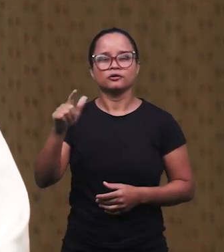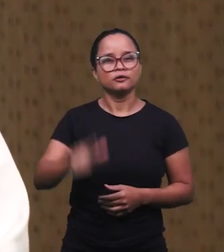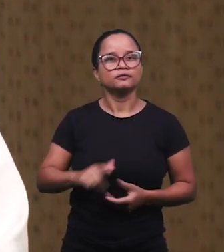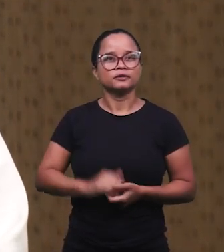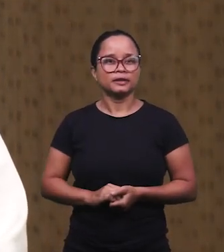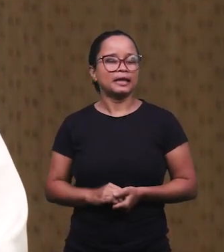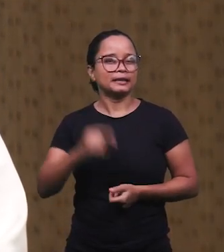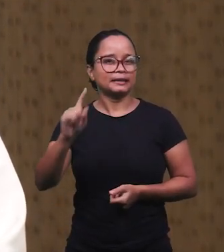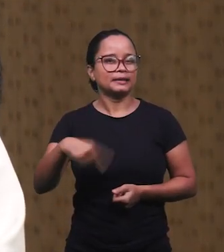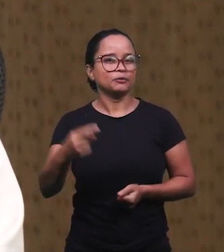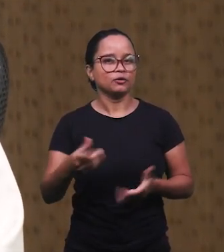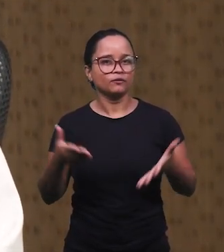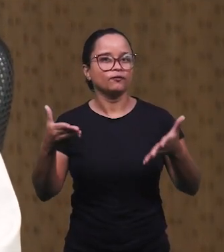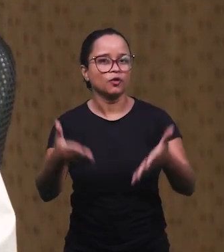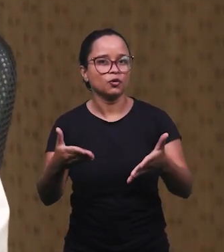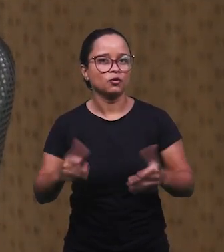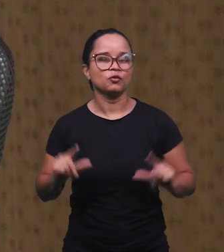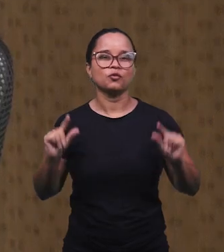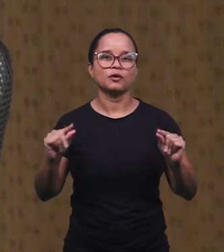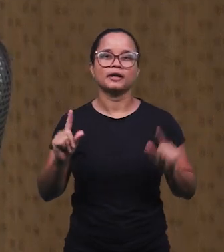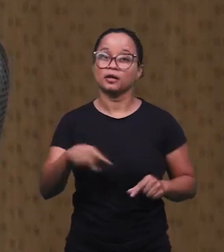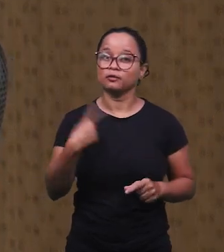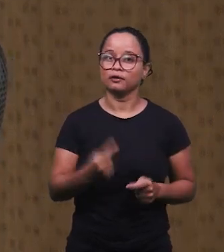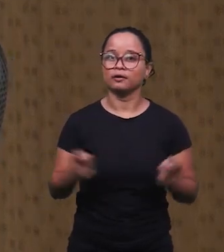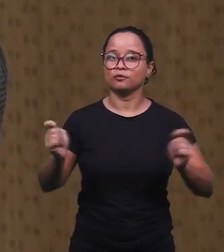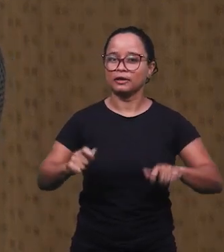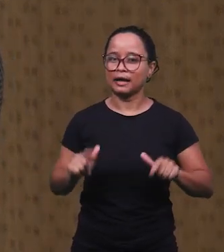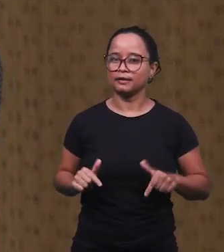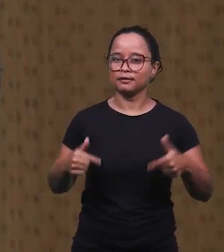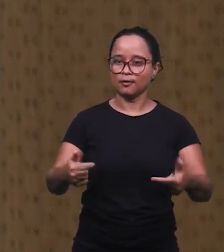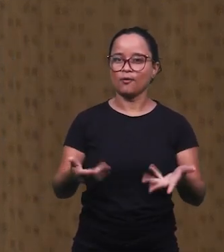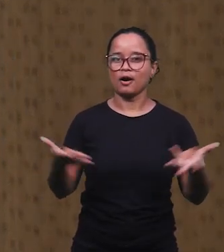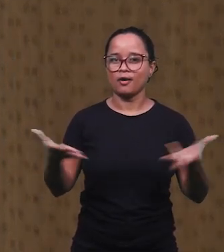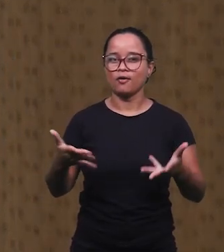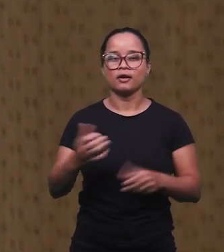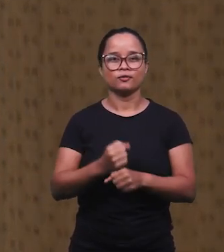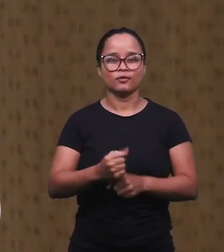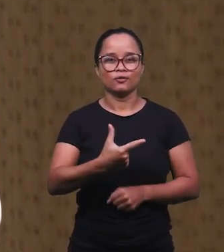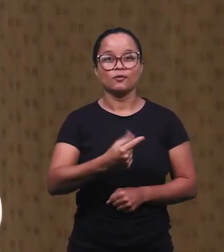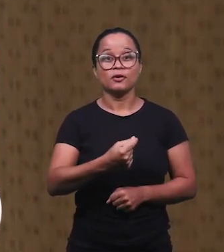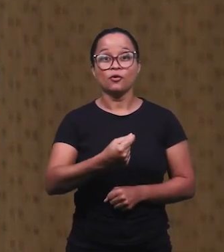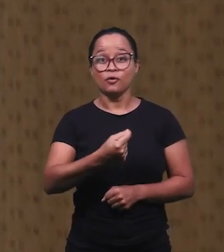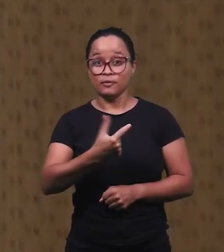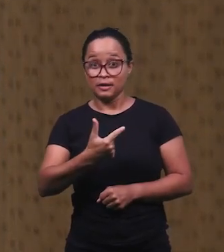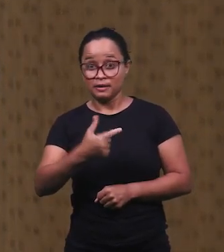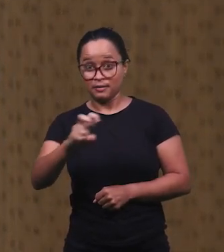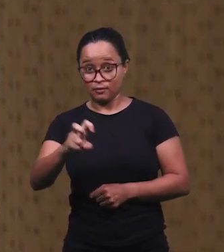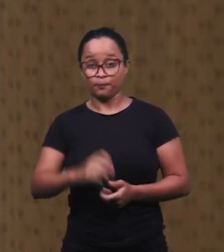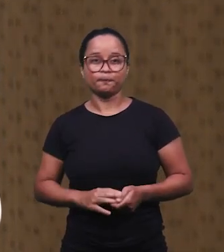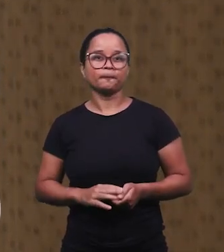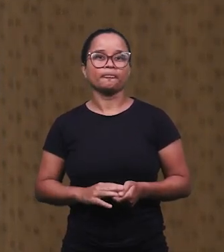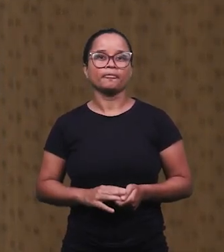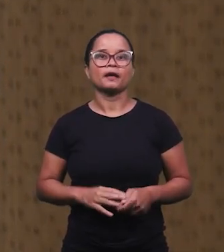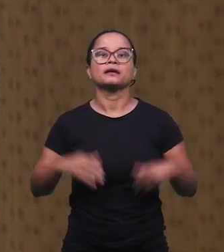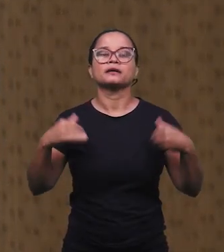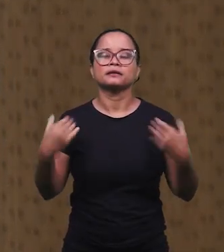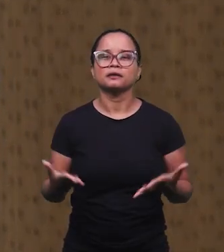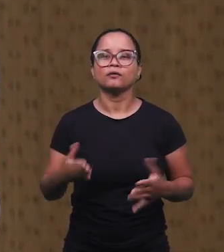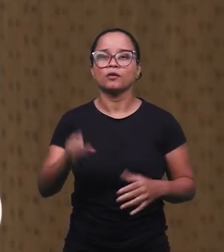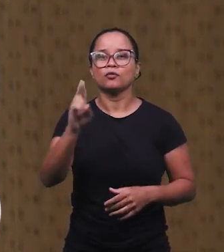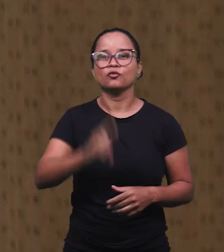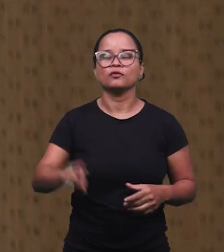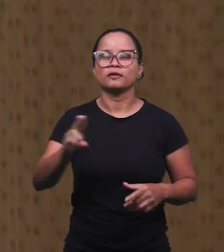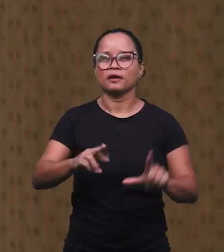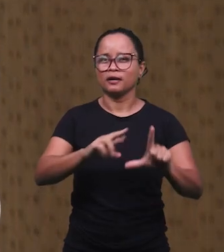gente vai dar uma ênfase o que a gente pode fazer agora em 2025, o que a gente pode usar as plataformas da igreja, que